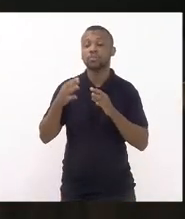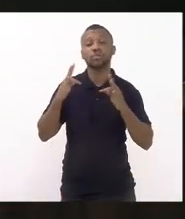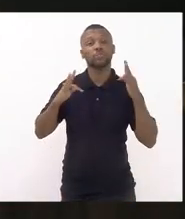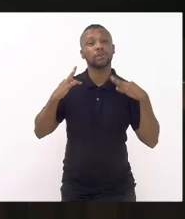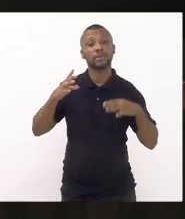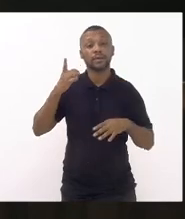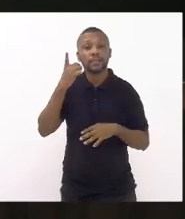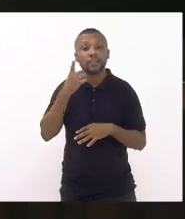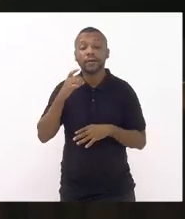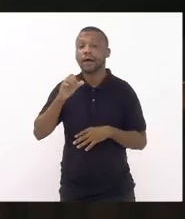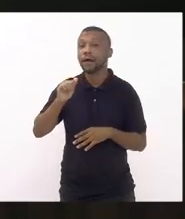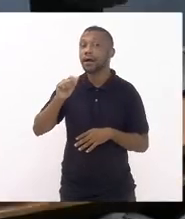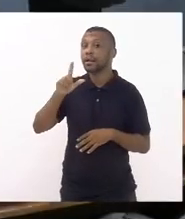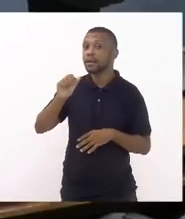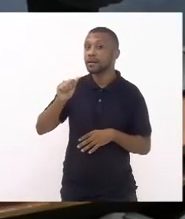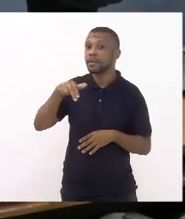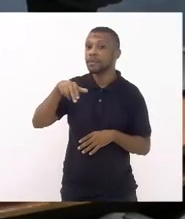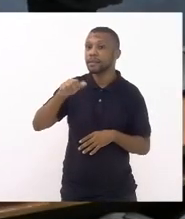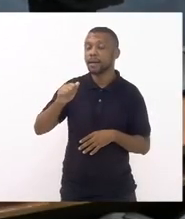Alana Passos.